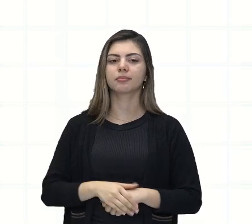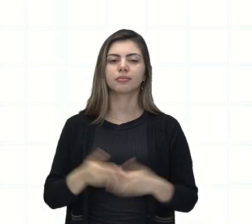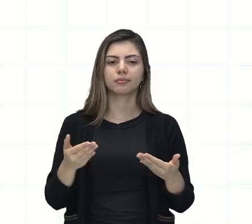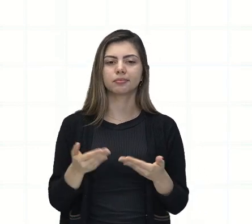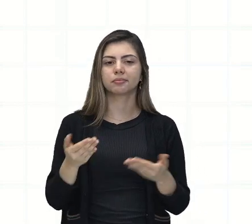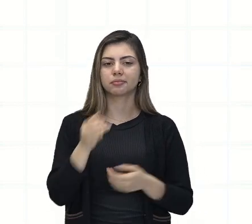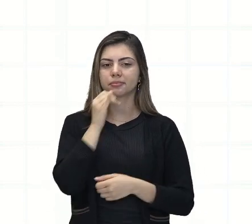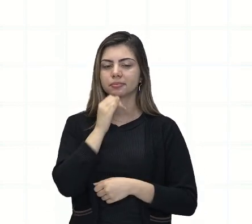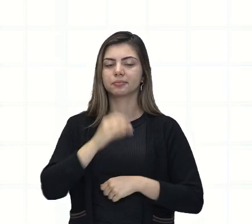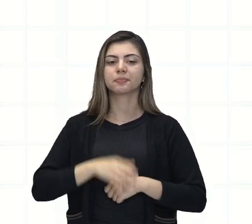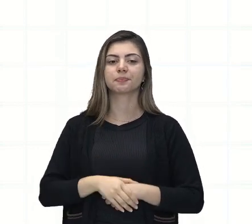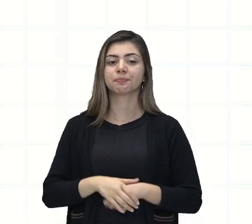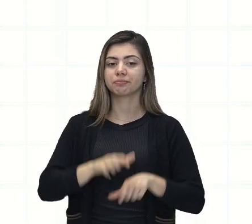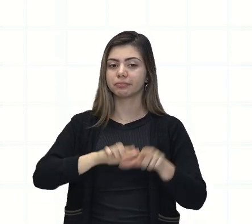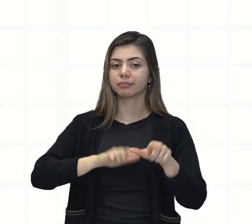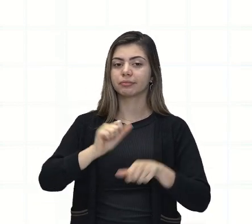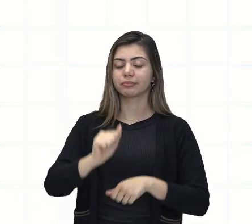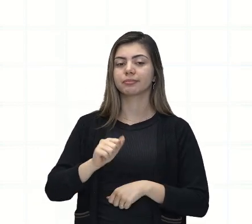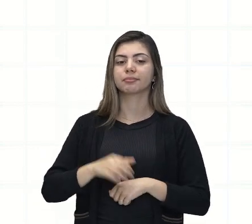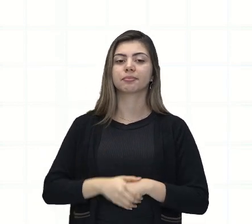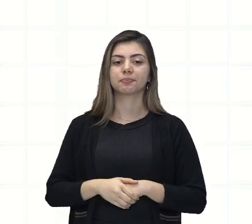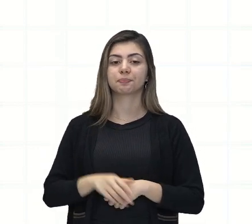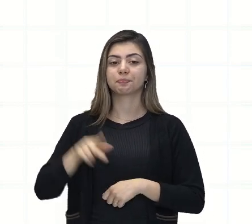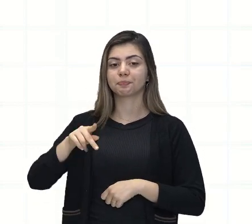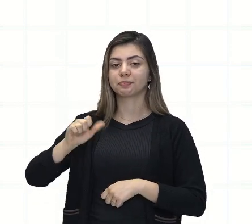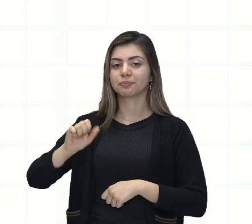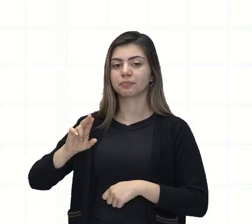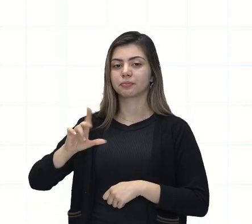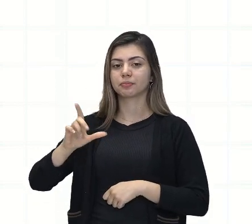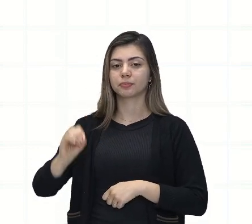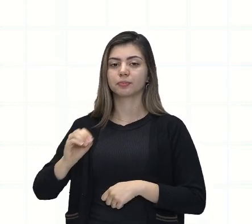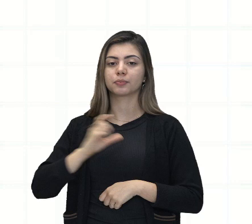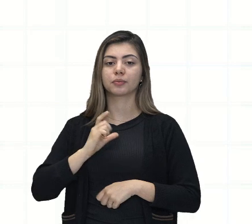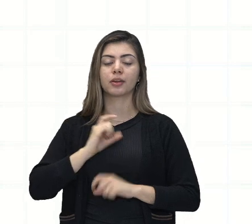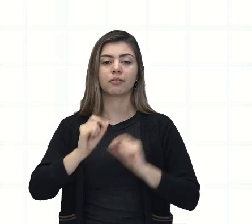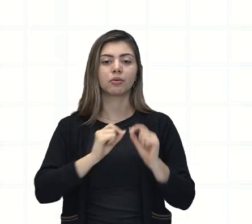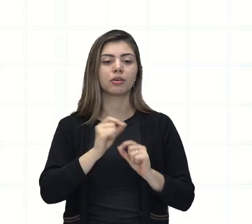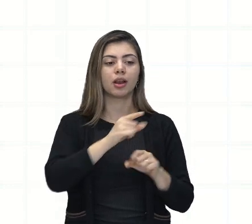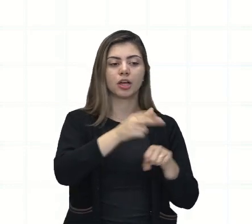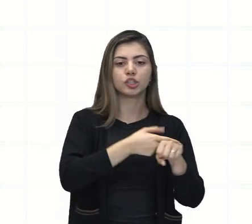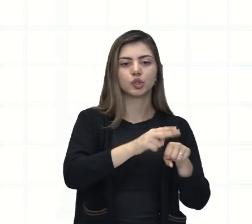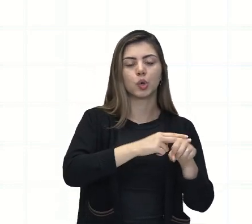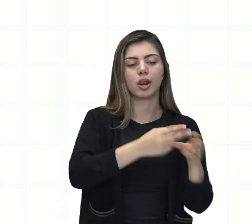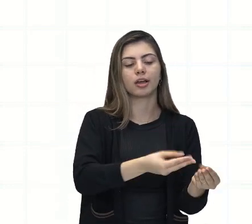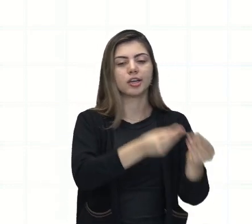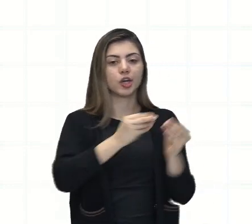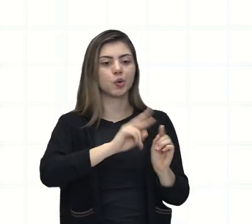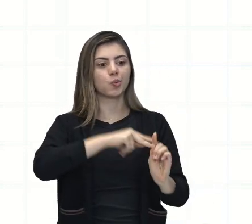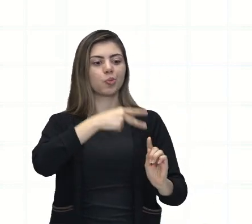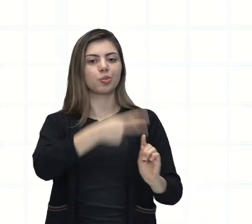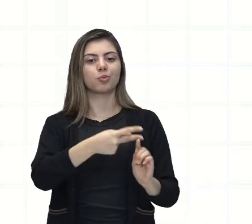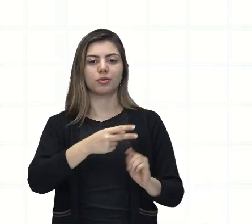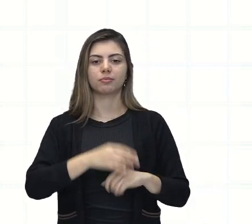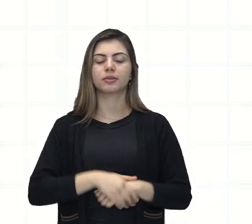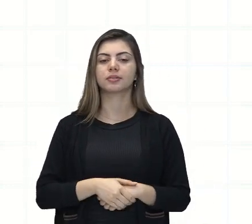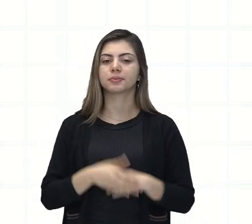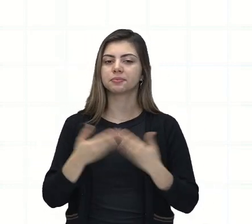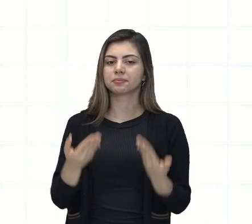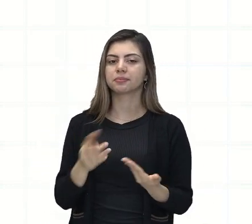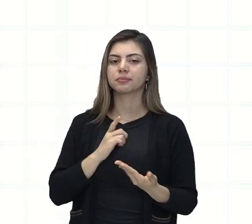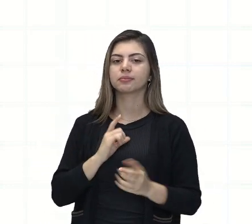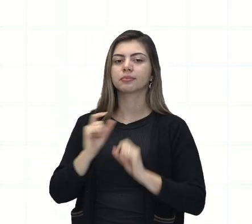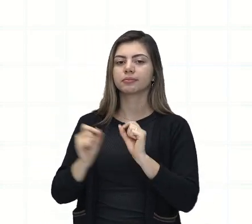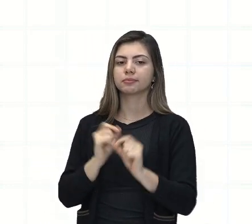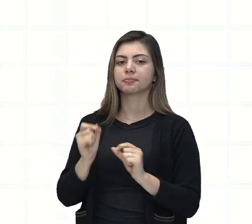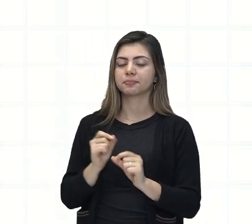lá. Letra A. Paulo ganhou o dobro de chocolate. Então, temos